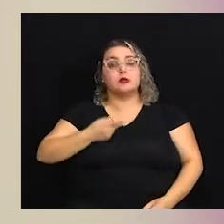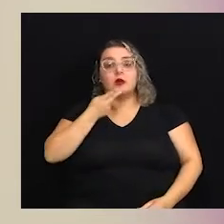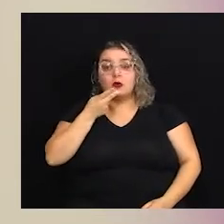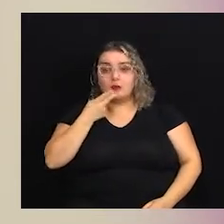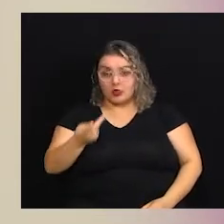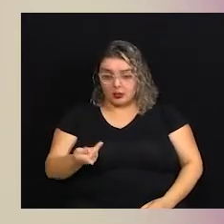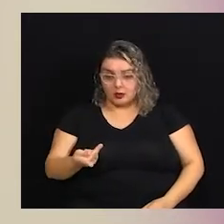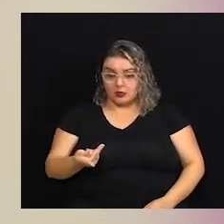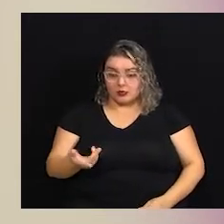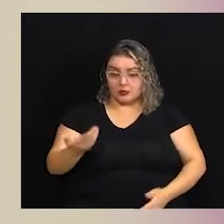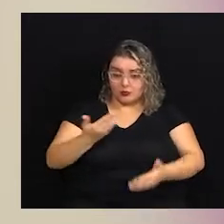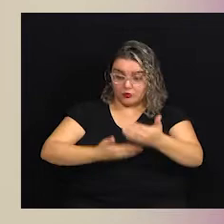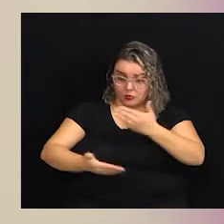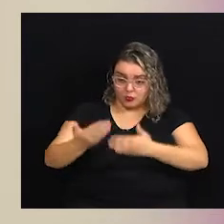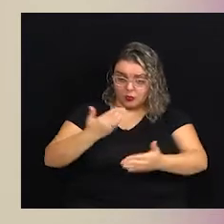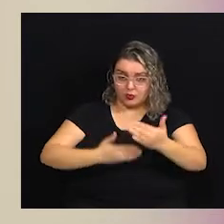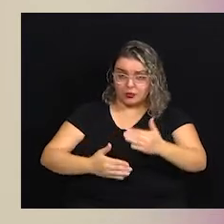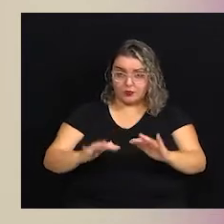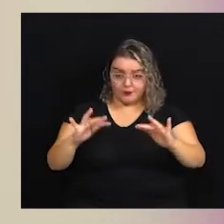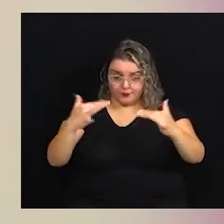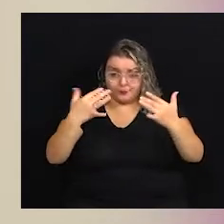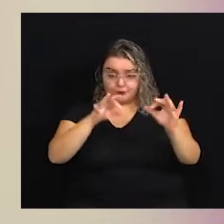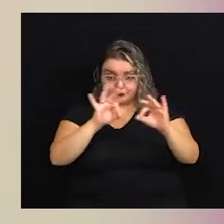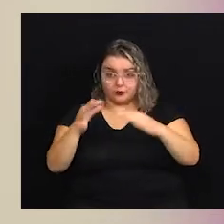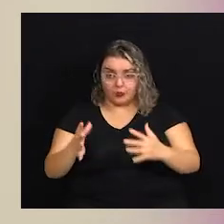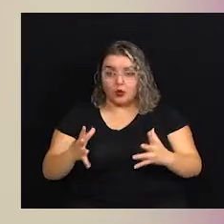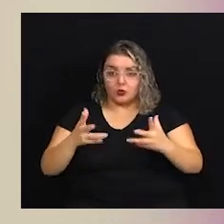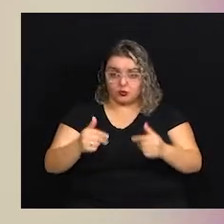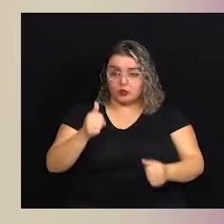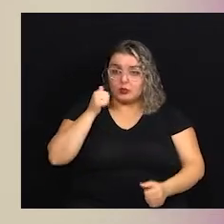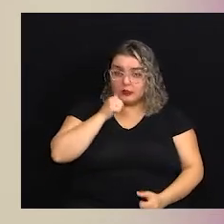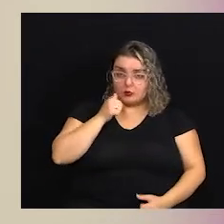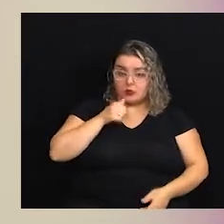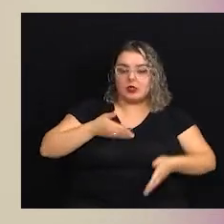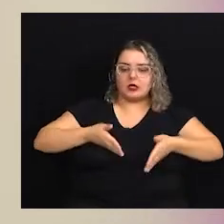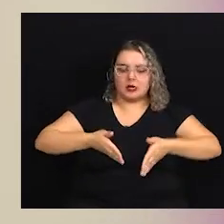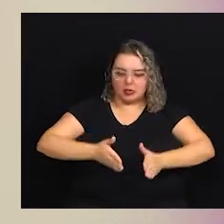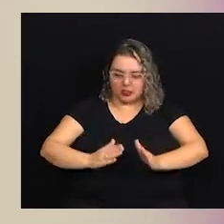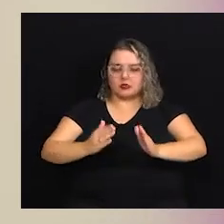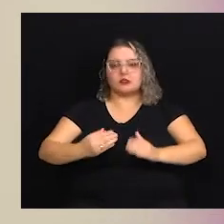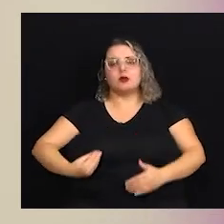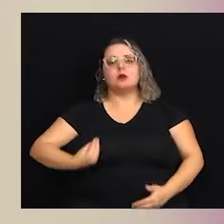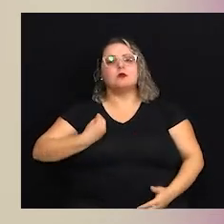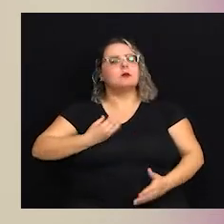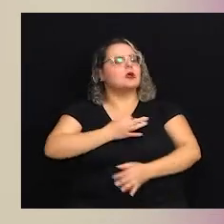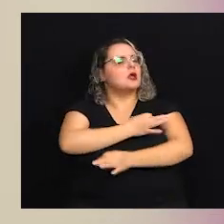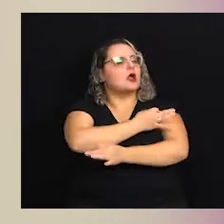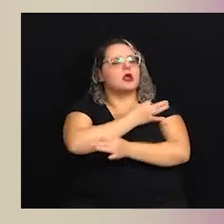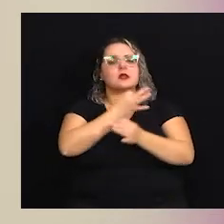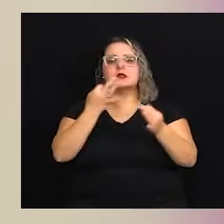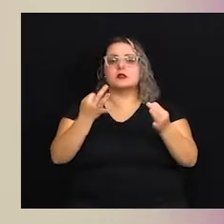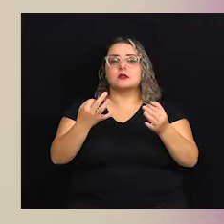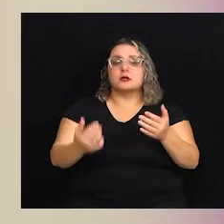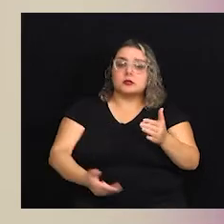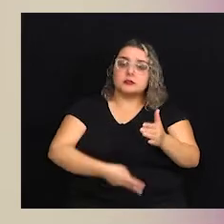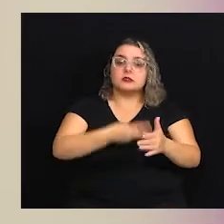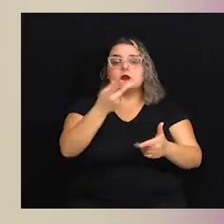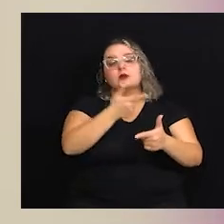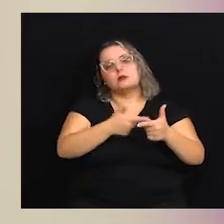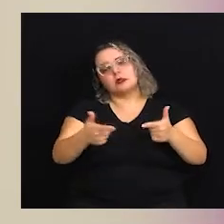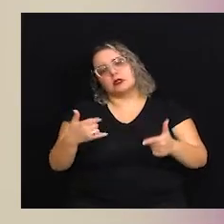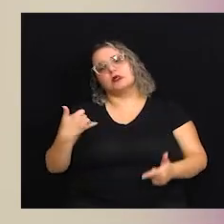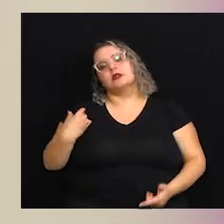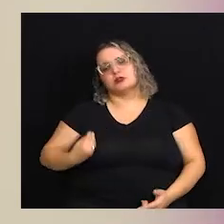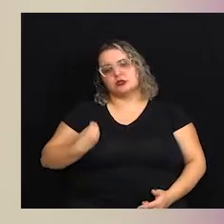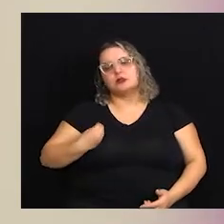vida, muita. Eu digo isso, Vivi, vou compartilhar com as nossas ouvintes. Eu digo que toda mulher nasceu para viver a excelência na segunda